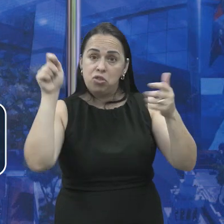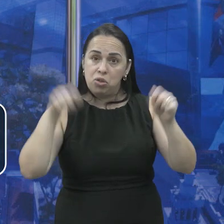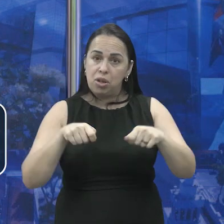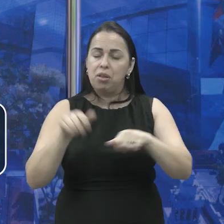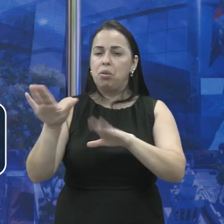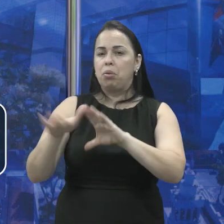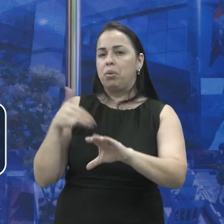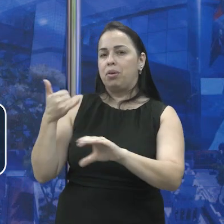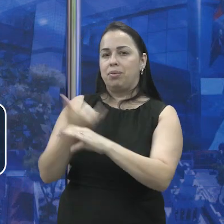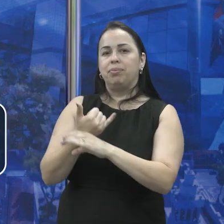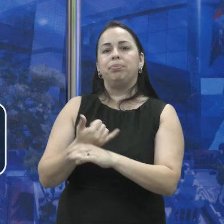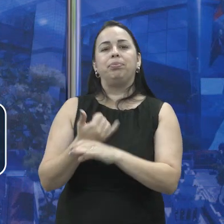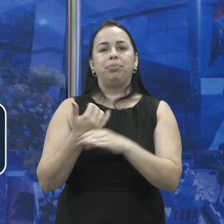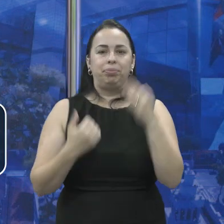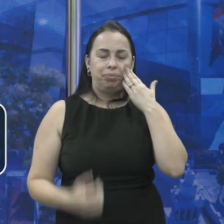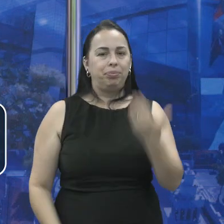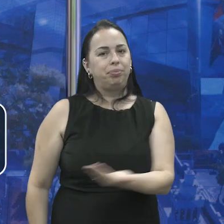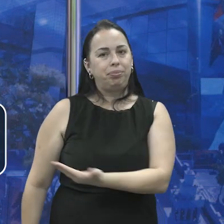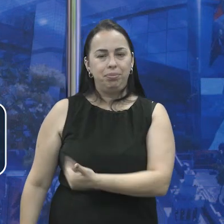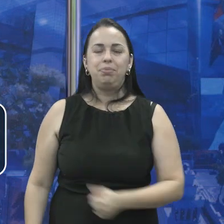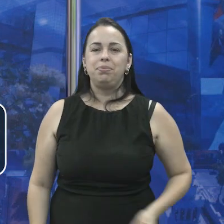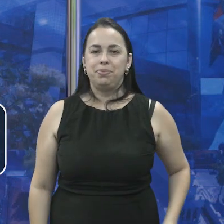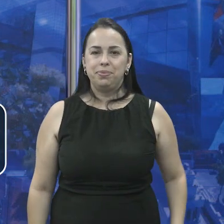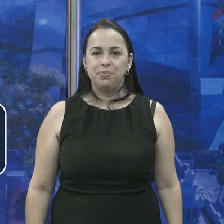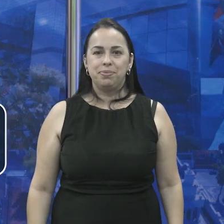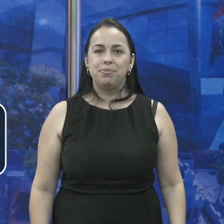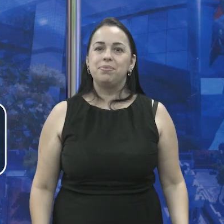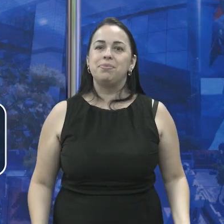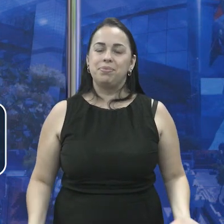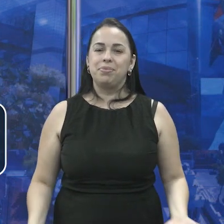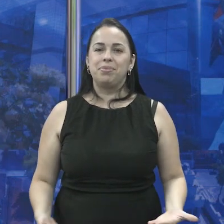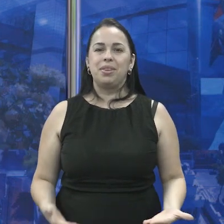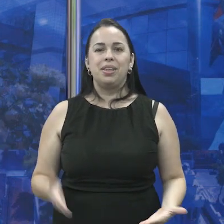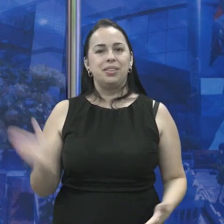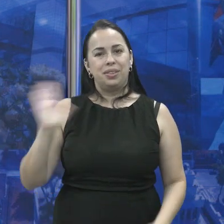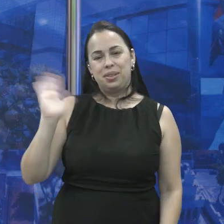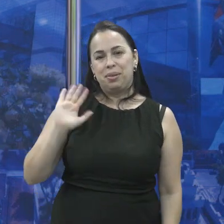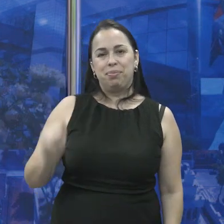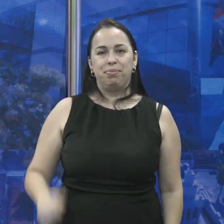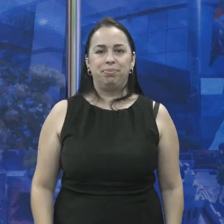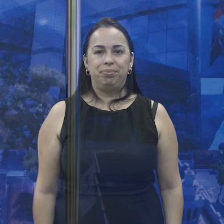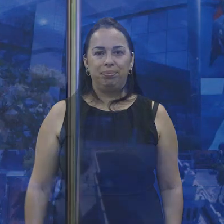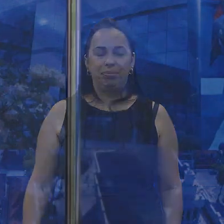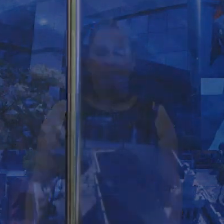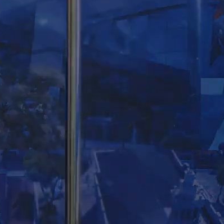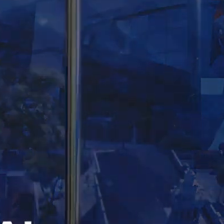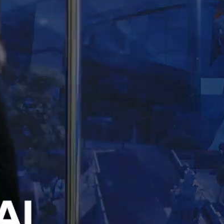YouTube, no @TV Câmara SJC. Até a próxima. Tchau, tchau.